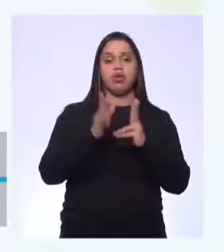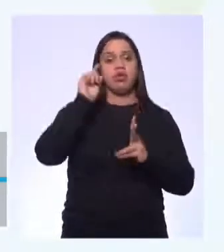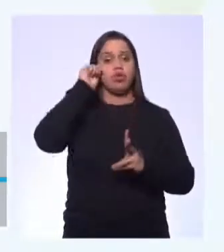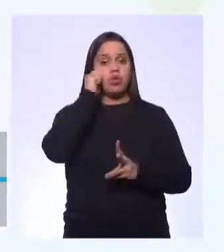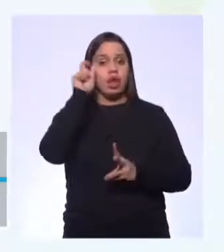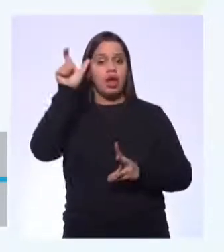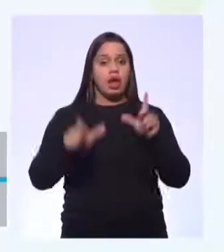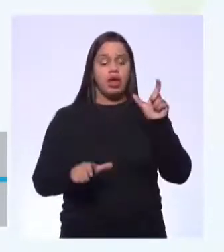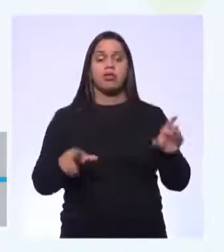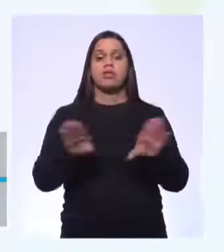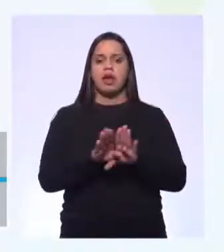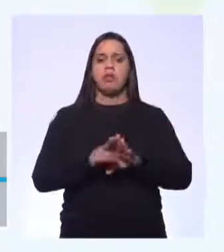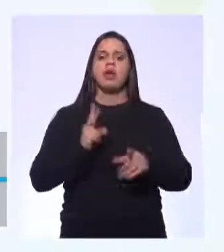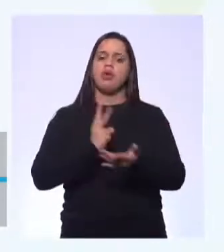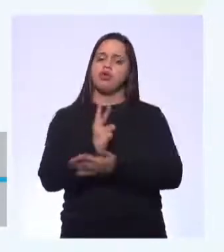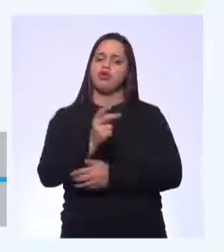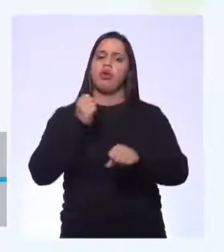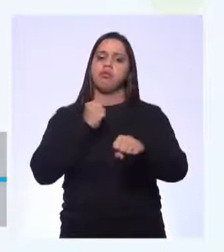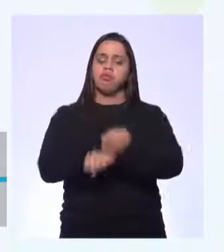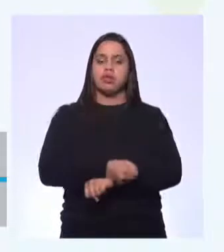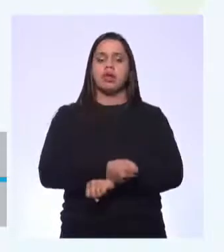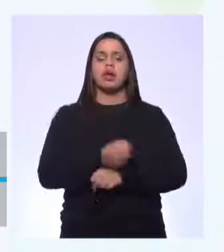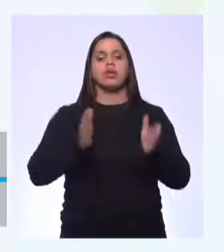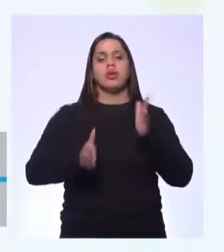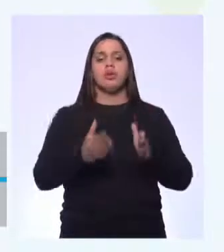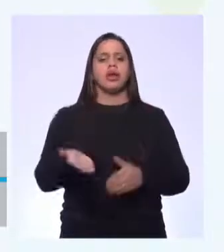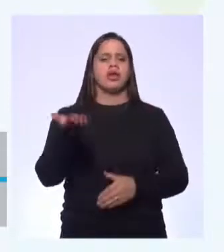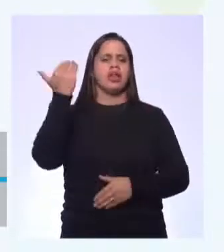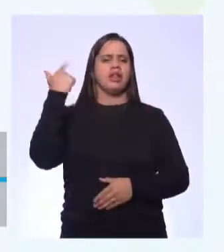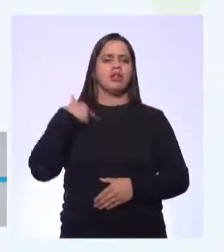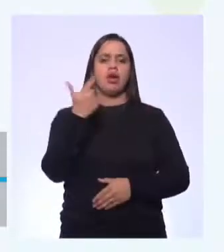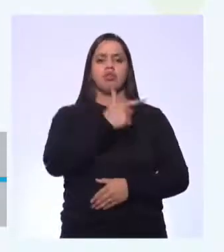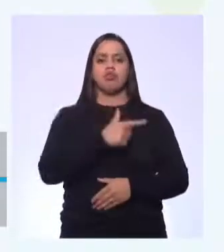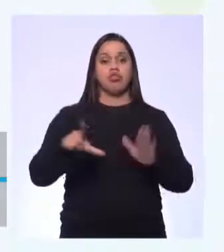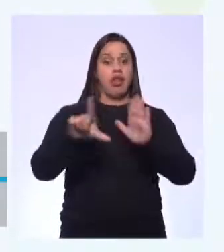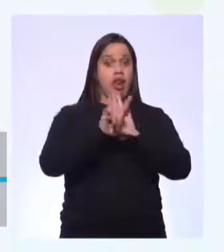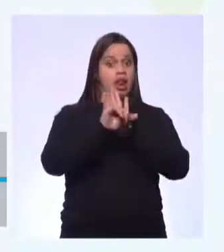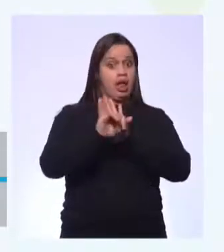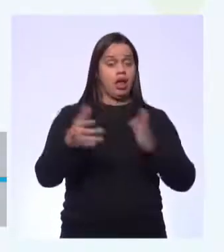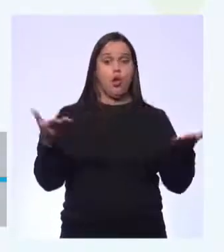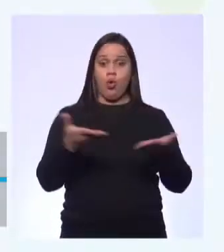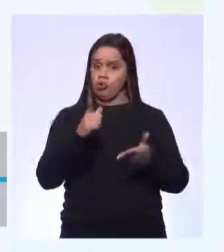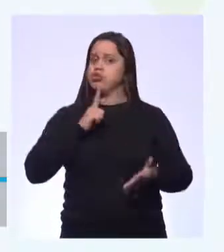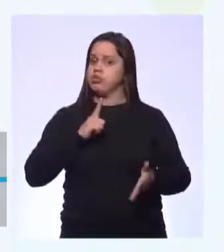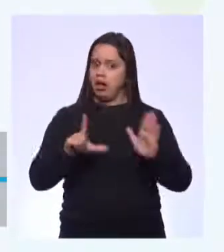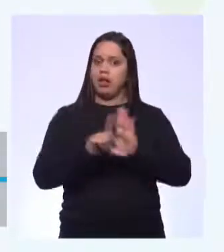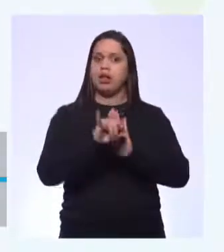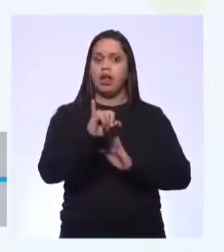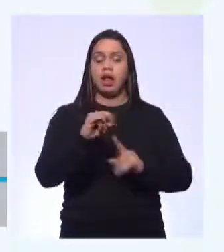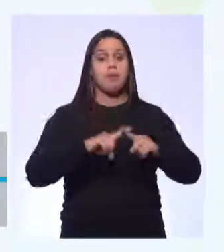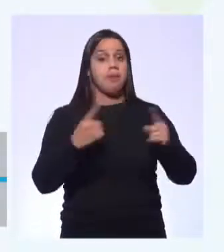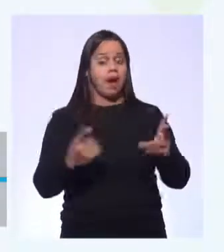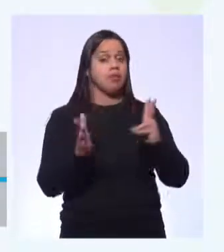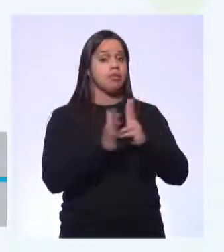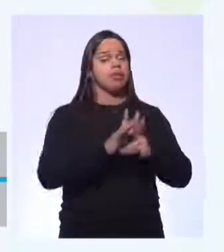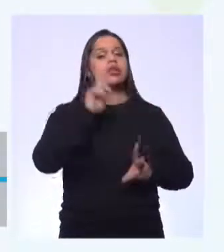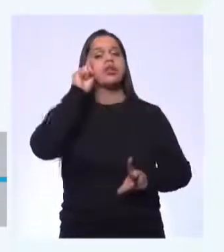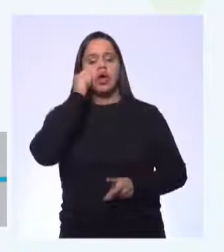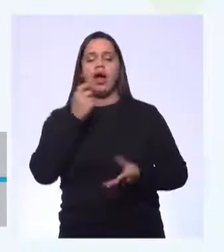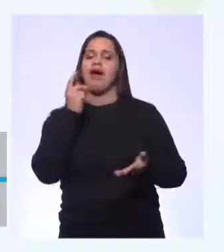ainda continuaram sendo escravos e naquela época não tinha tanta leis. E hoje tem leis, mas os índios quanto os negros